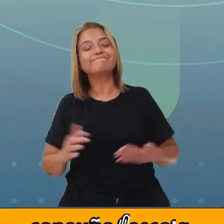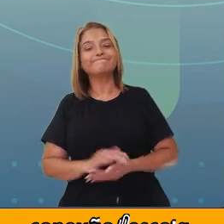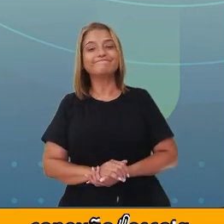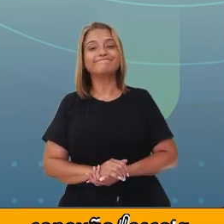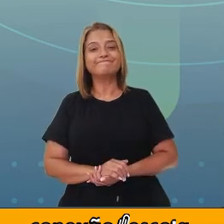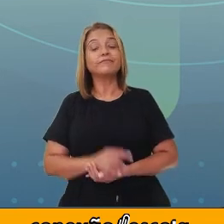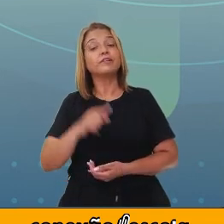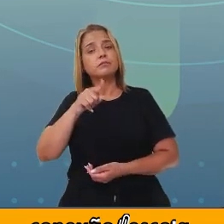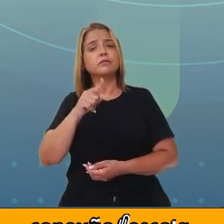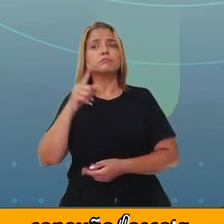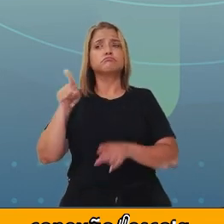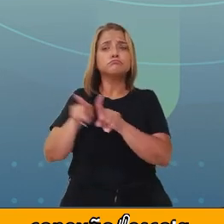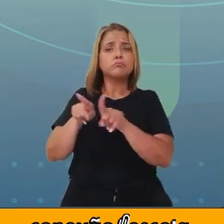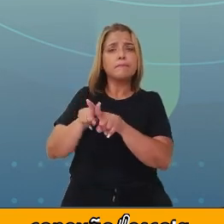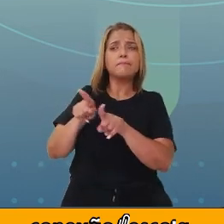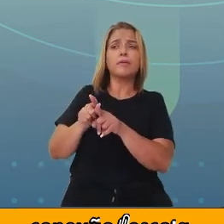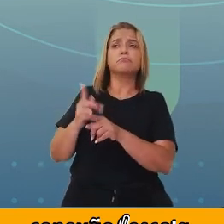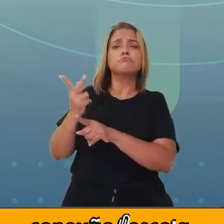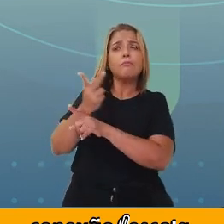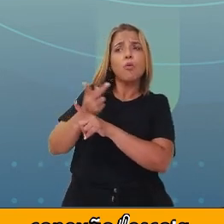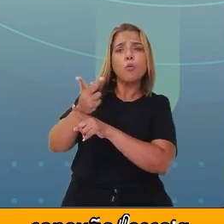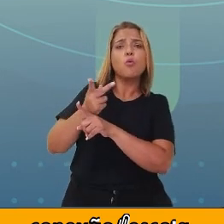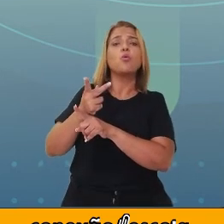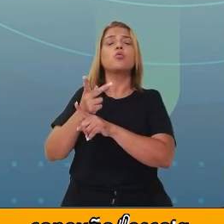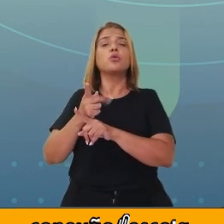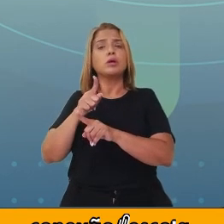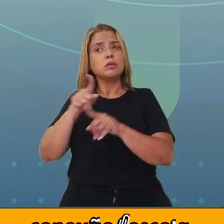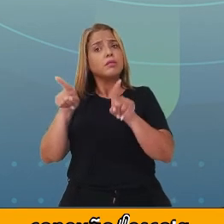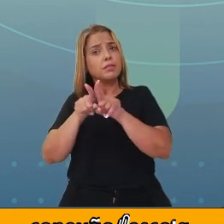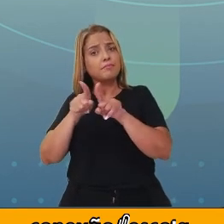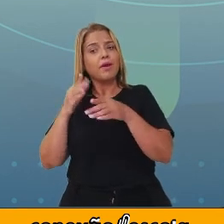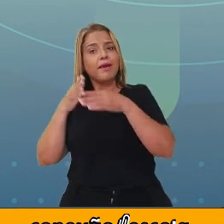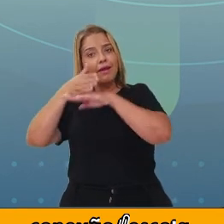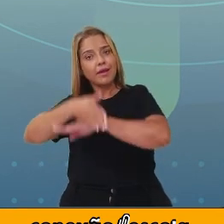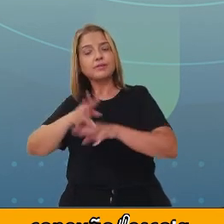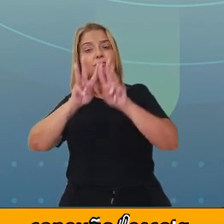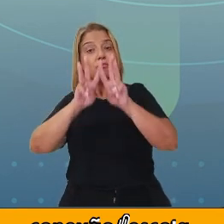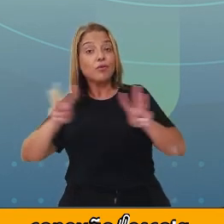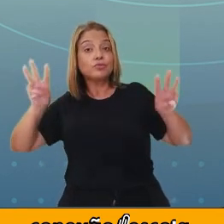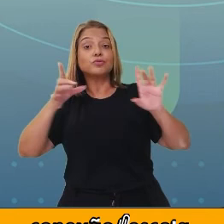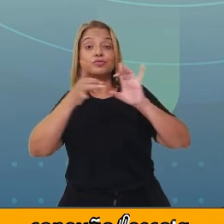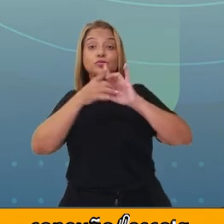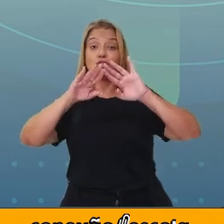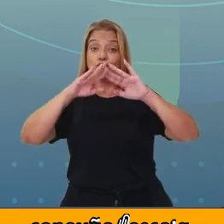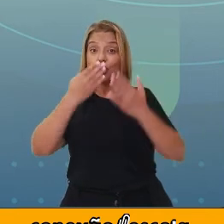pessoal. Busquem, então, acessem a atividade no portal